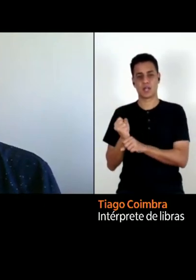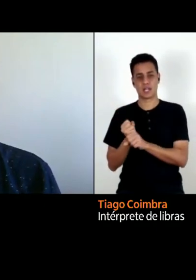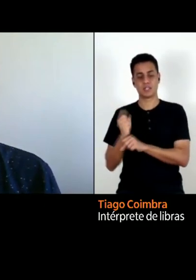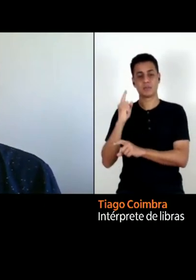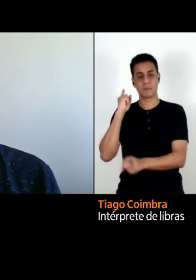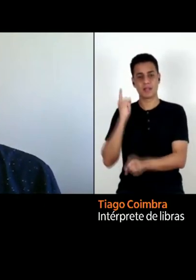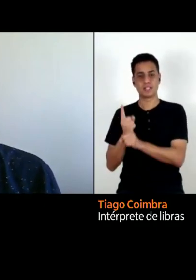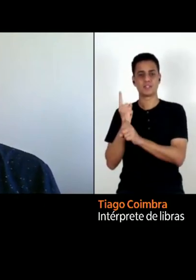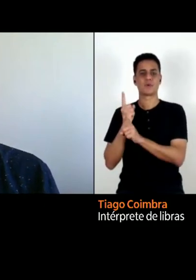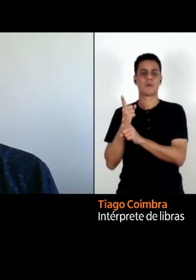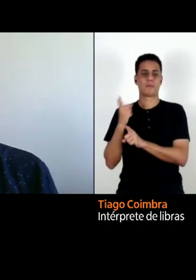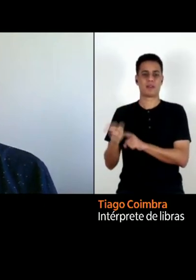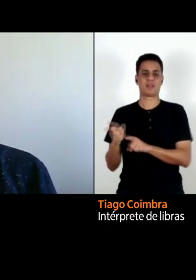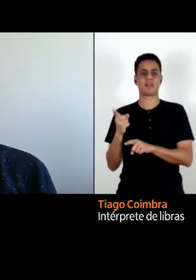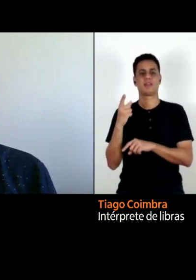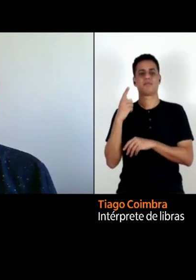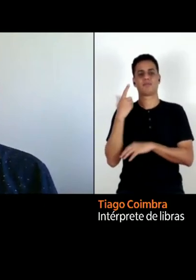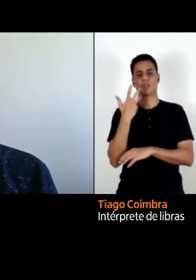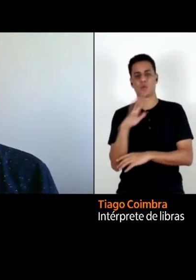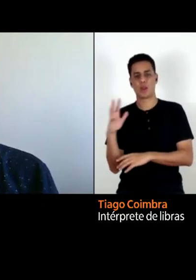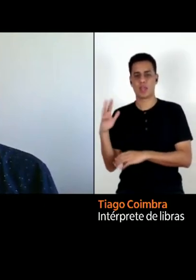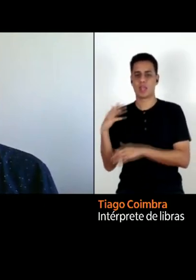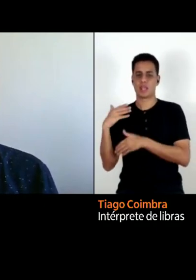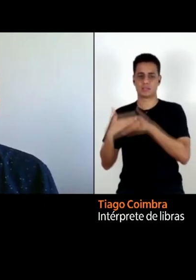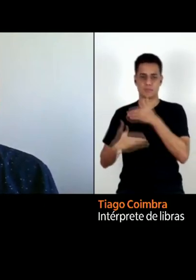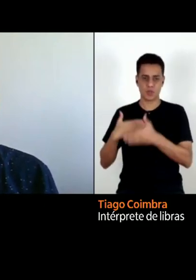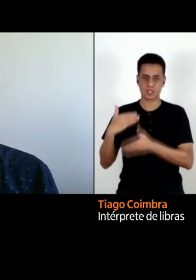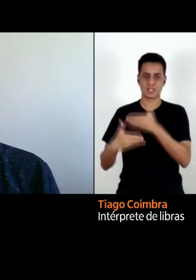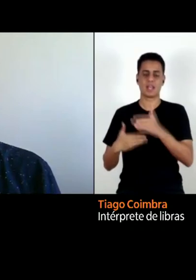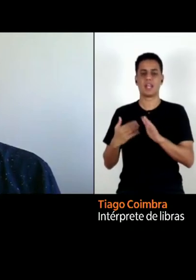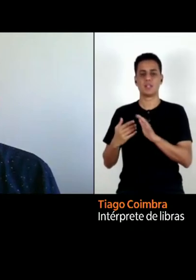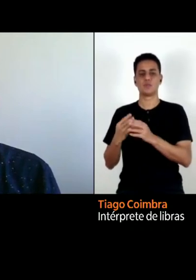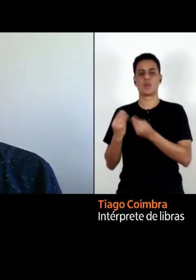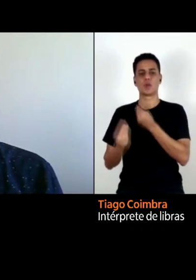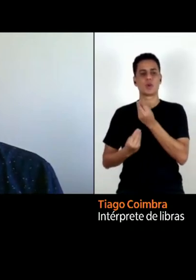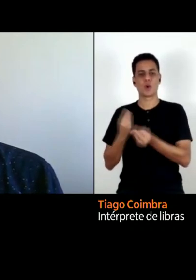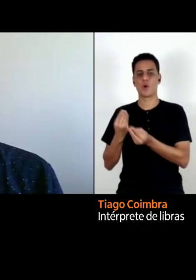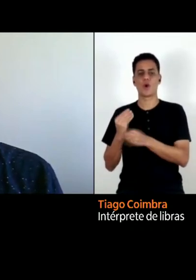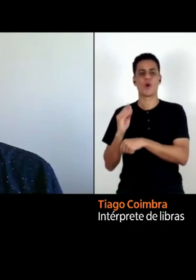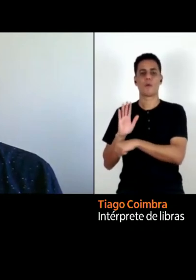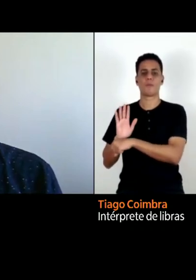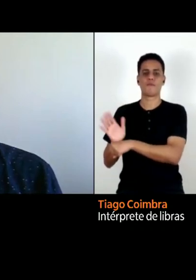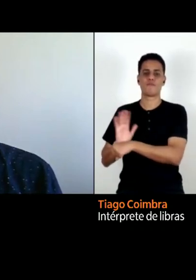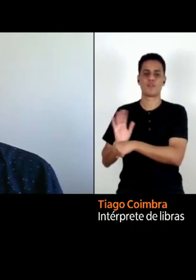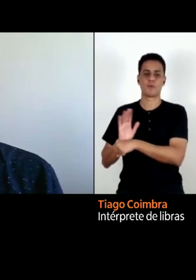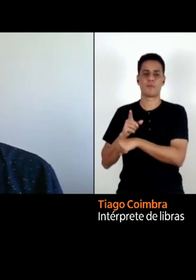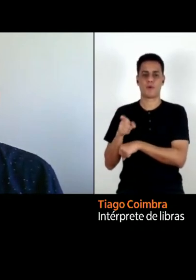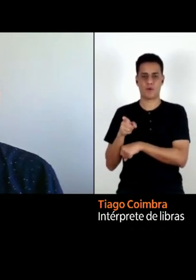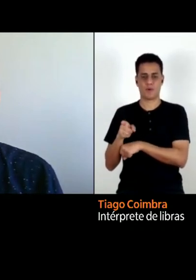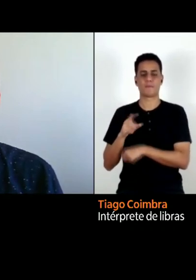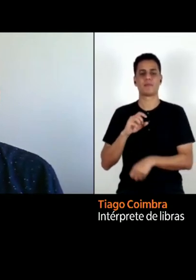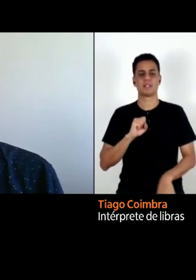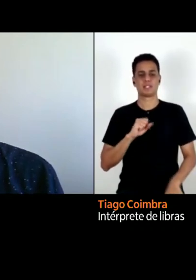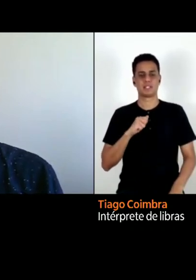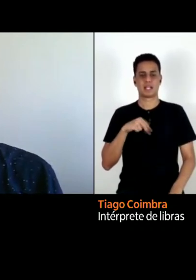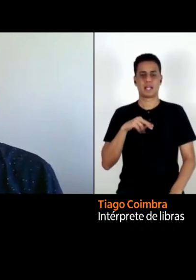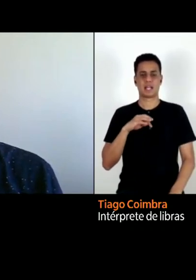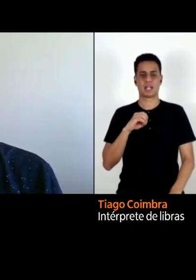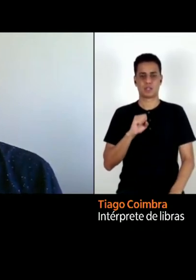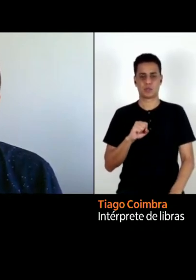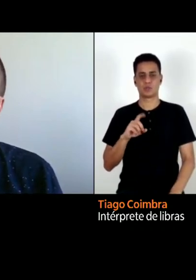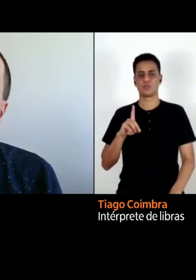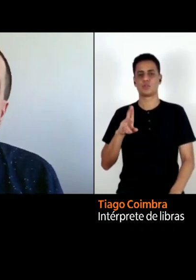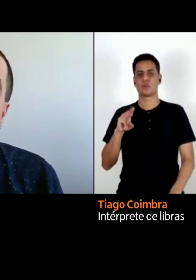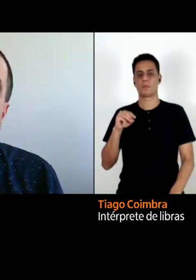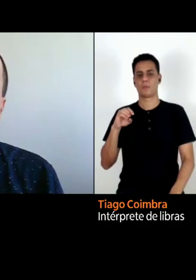natureza, o processo e a identidade do filmete Santos Dumont explicando seu balão